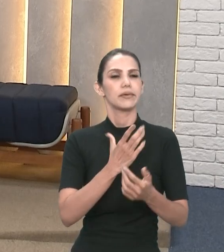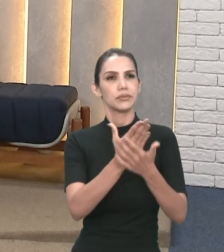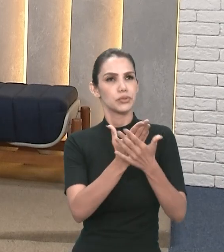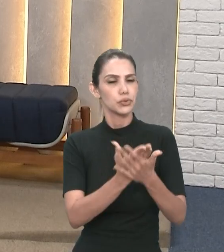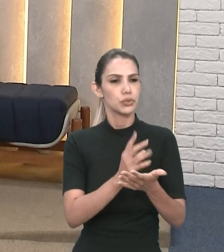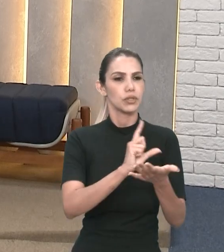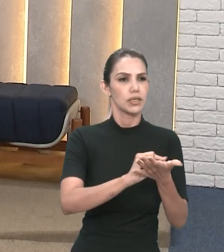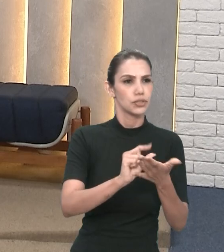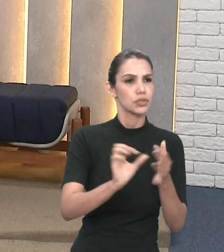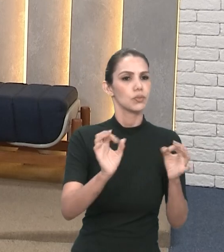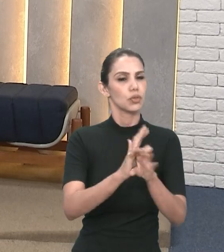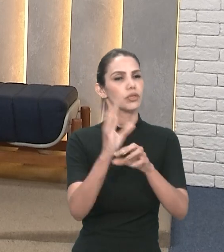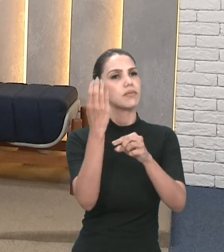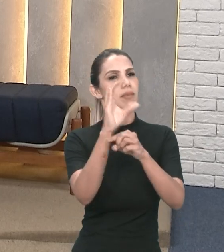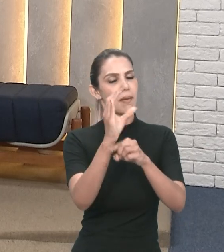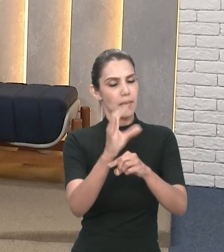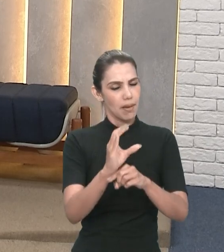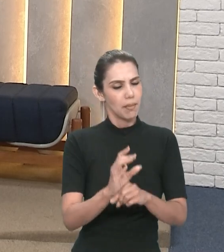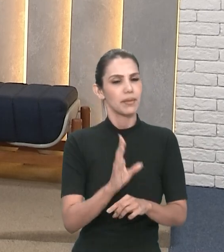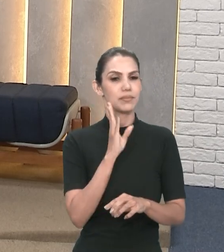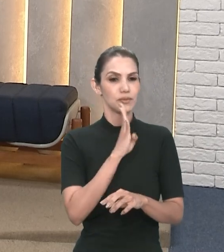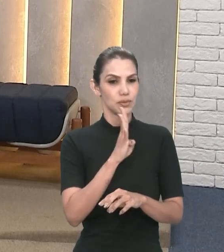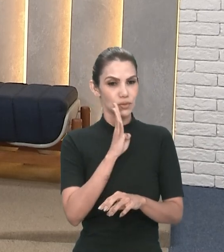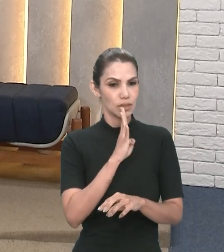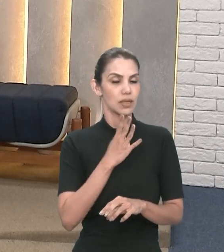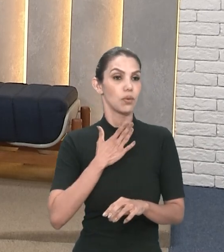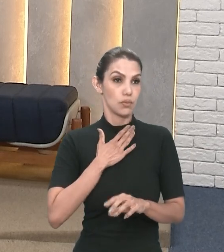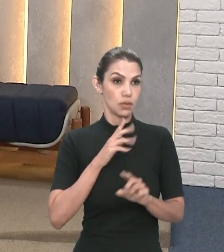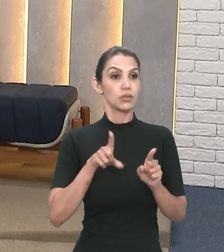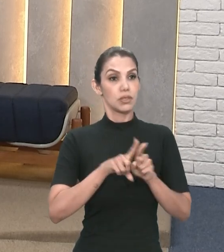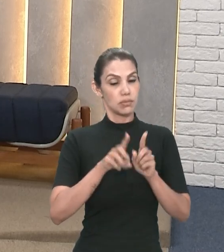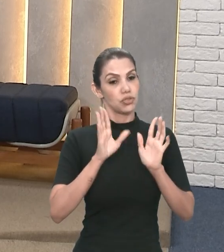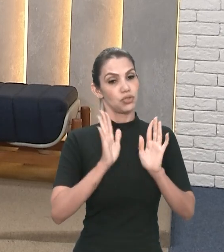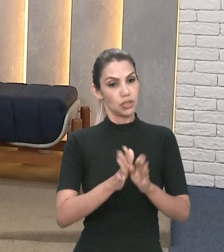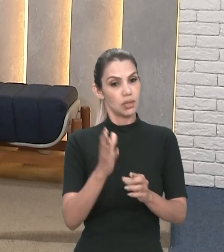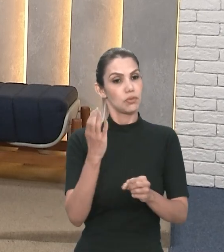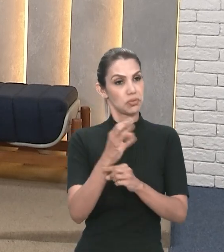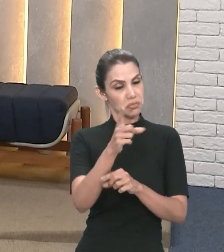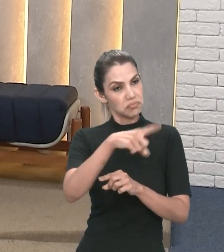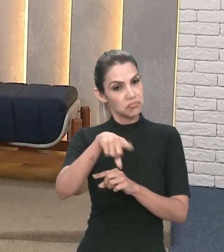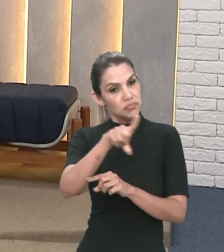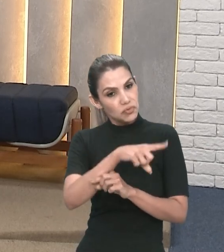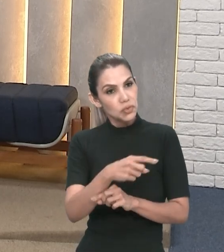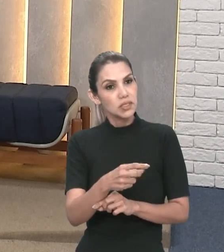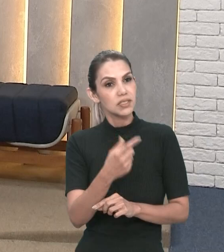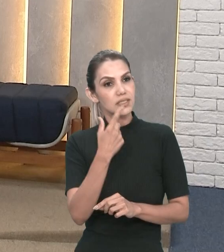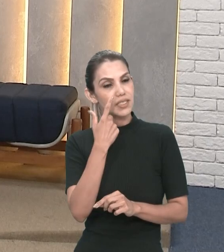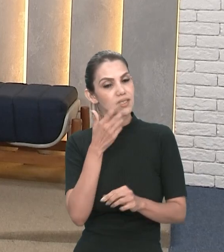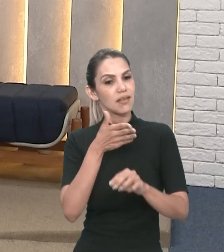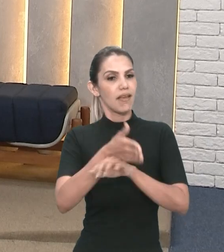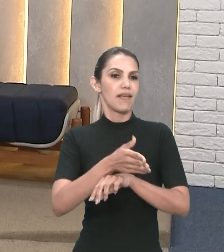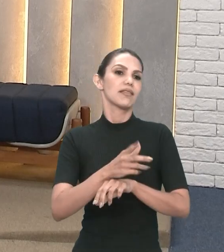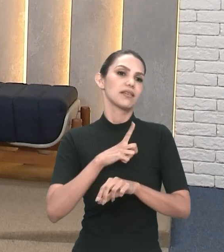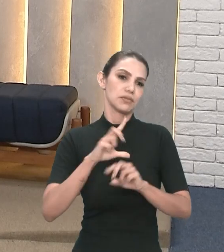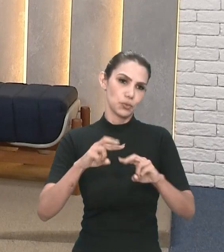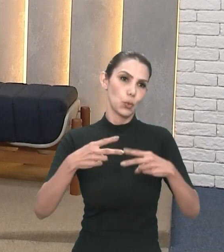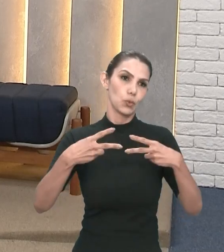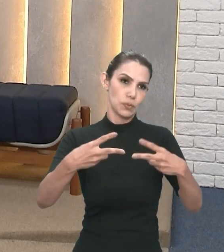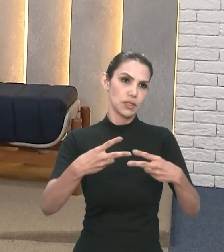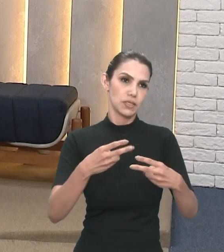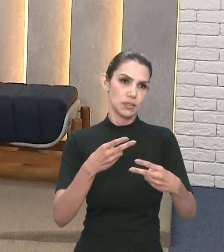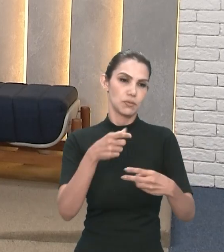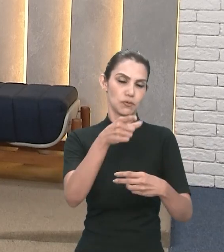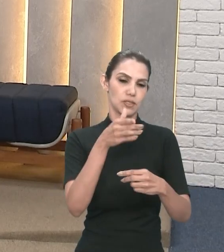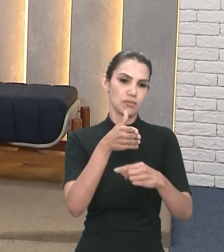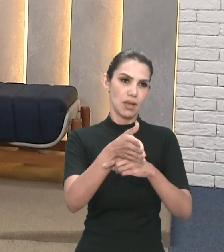várias publicações legais também. E aí meu trabalho também foi publicado lá e lá vocês conseguem um link para acessar ele na íntegra. Muito bem.